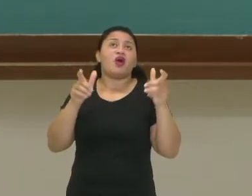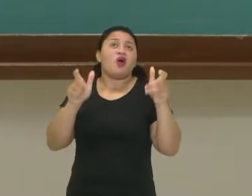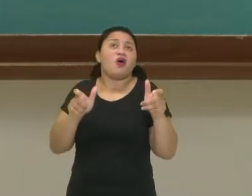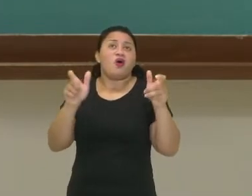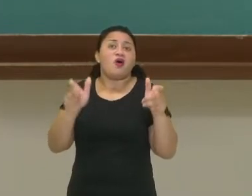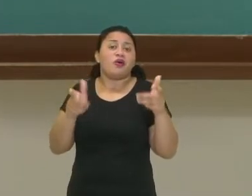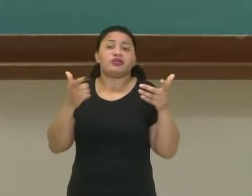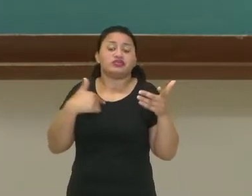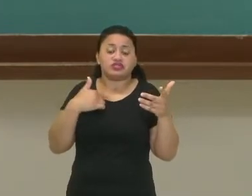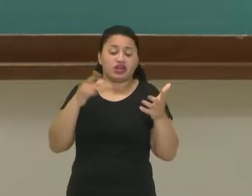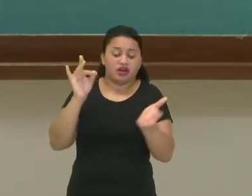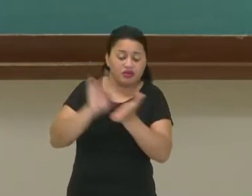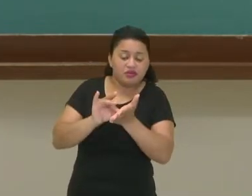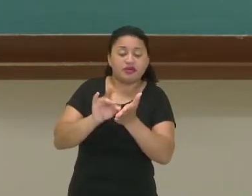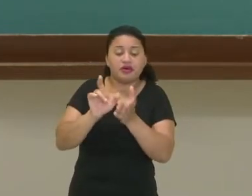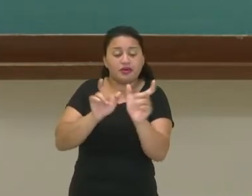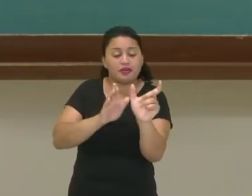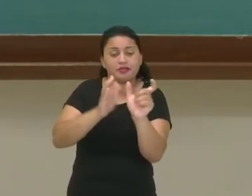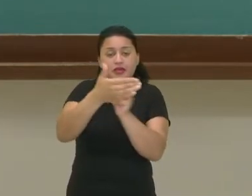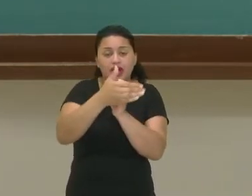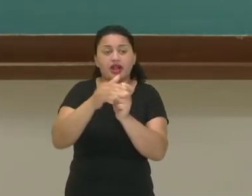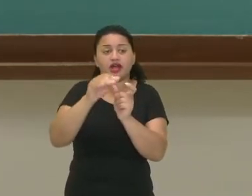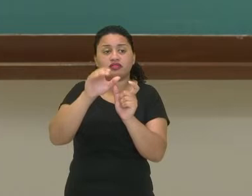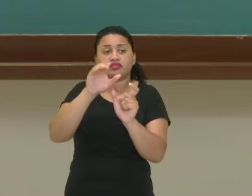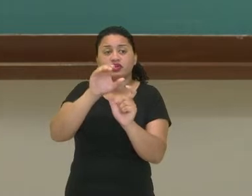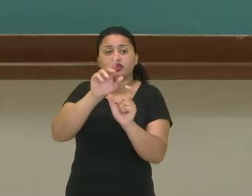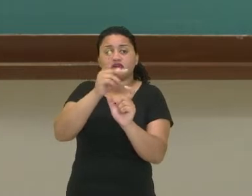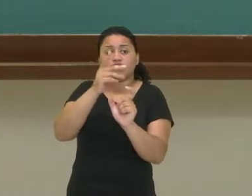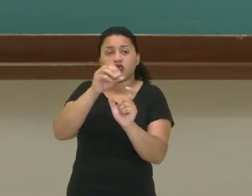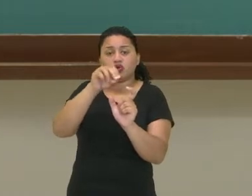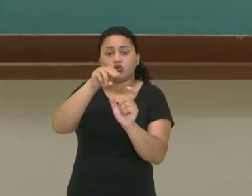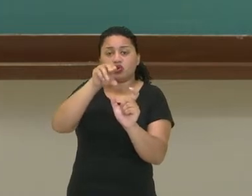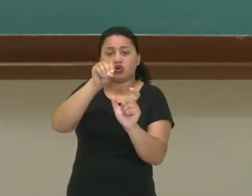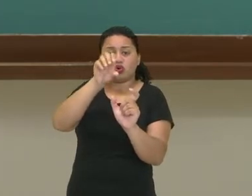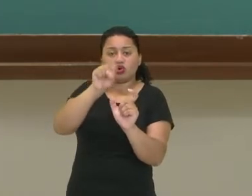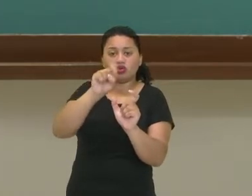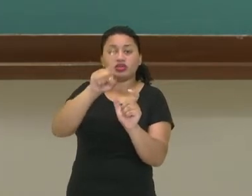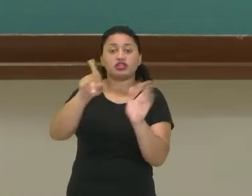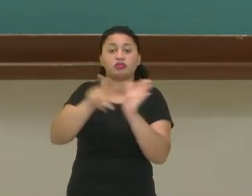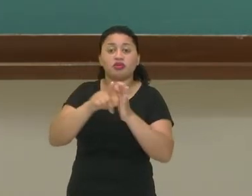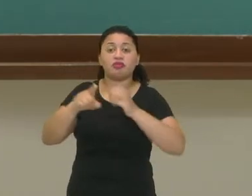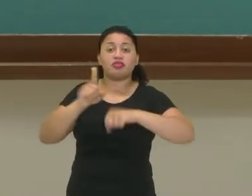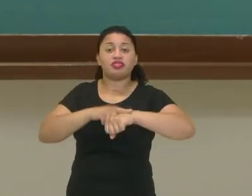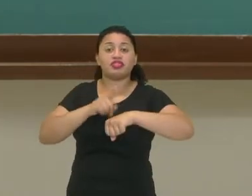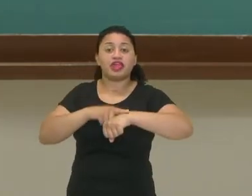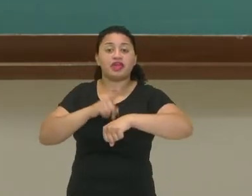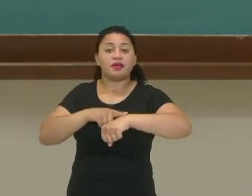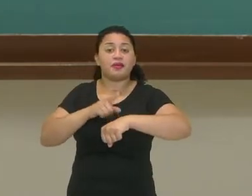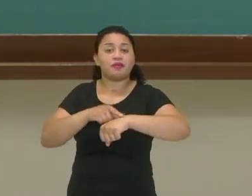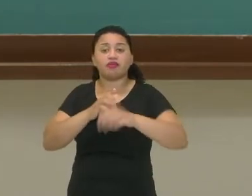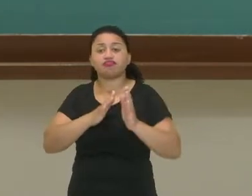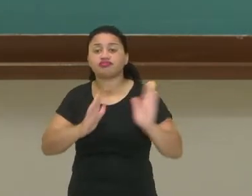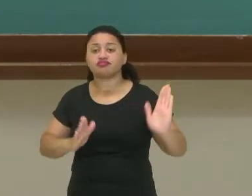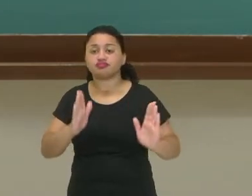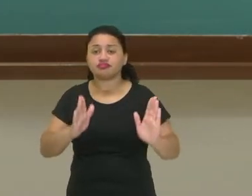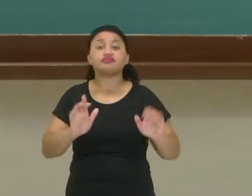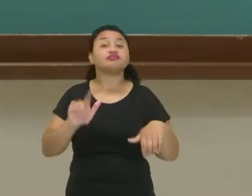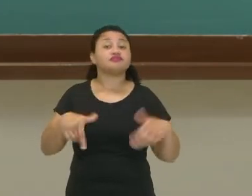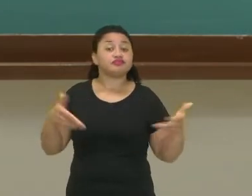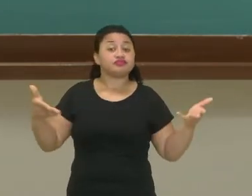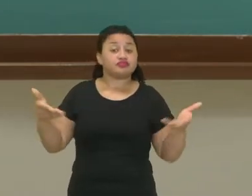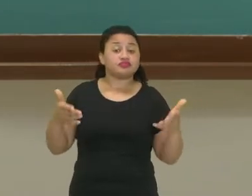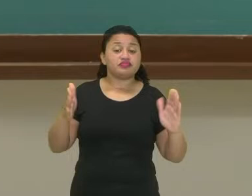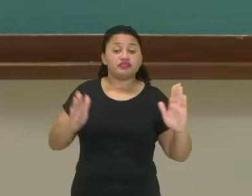a origem da palavra, do cronos, é o tempo, então é do tempo dela, é da atualidade, essa é a ideia